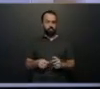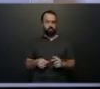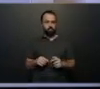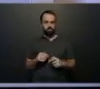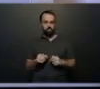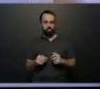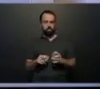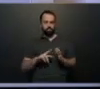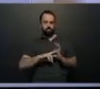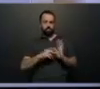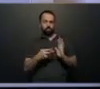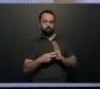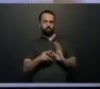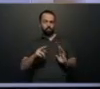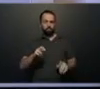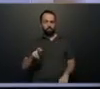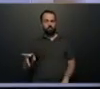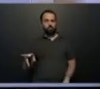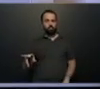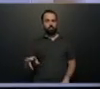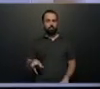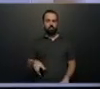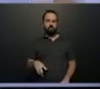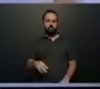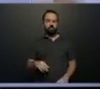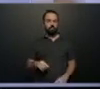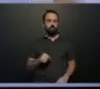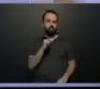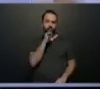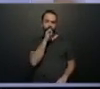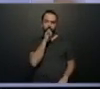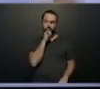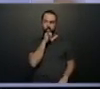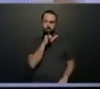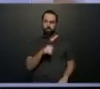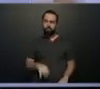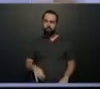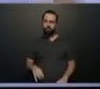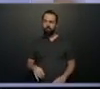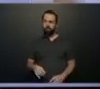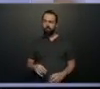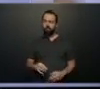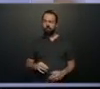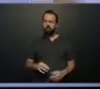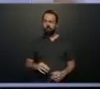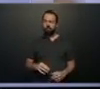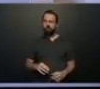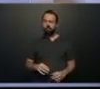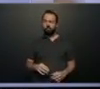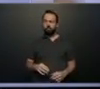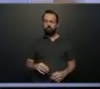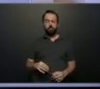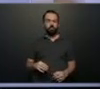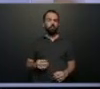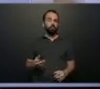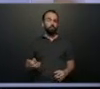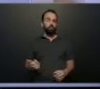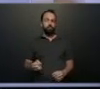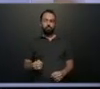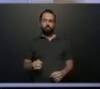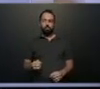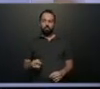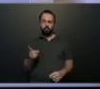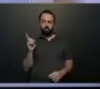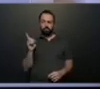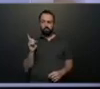outro significado para ela. E a gente brinca bastante, né, com a criatividade e usa em várias áreas